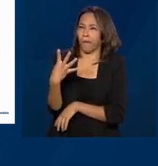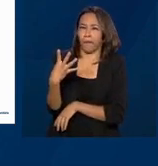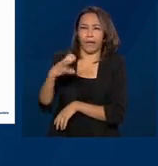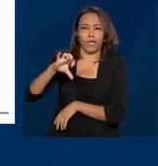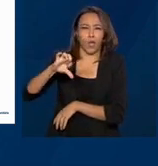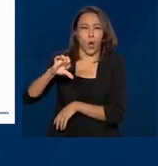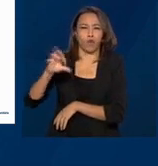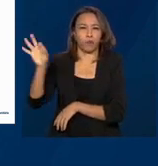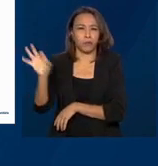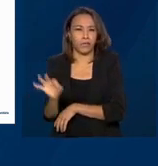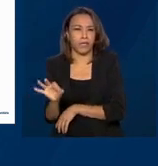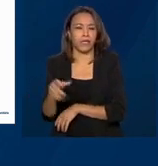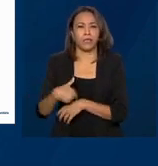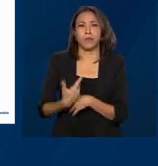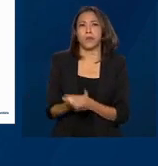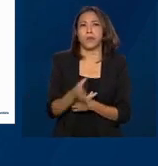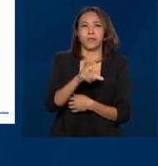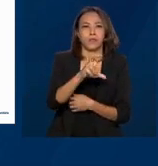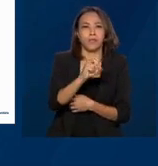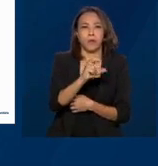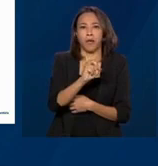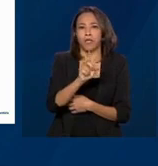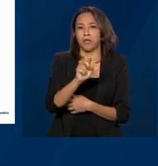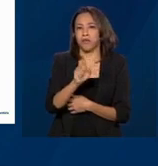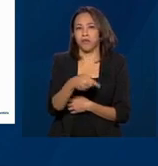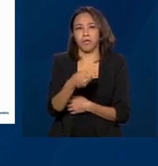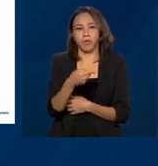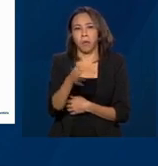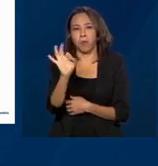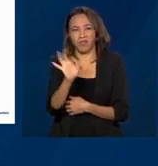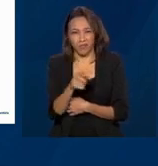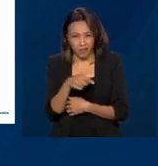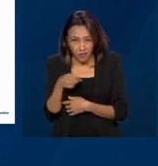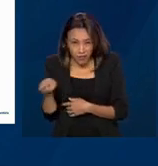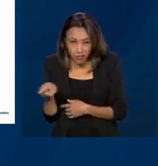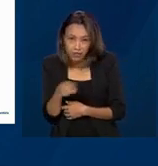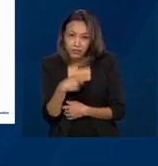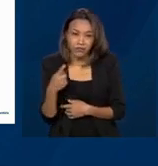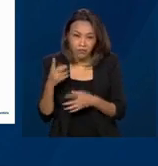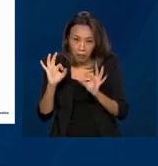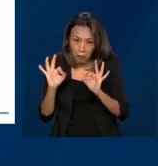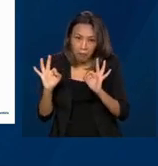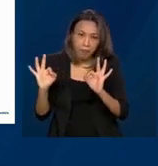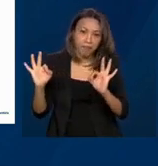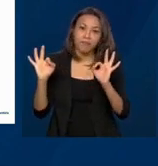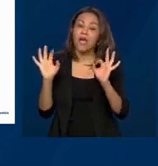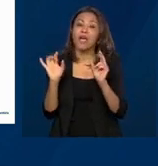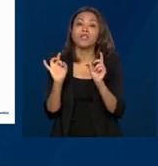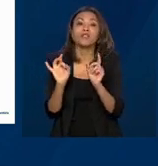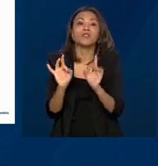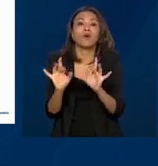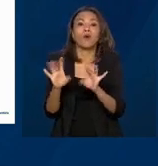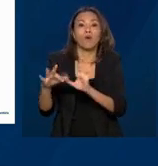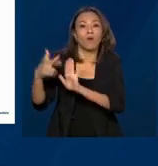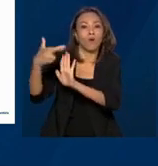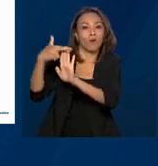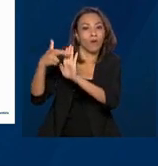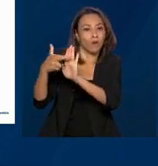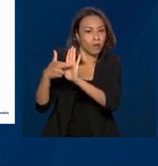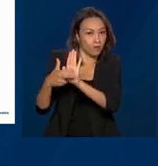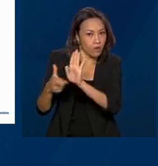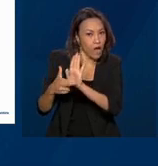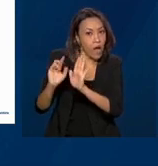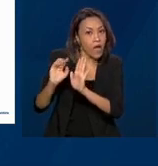49%, 50, não sei quantos por cento, isso não tem efeito prático nenhum. Isso é apenas um critério